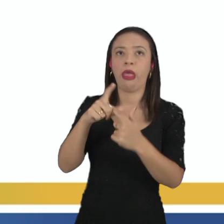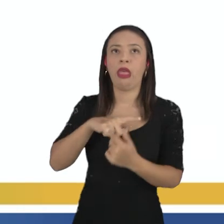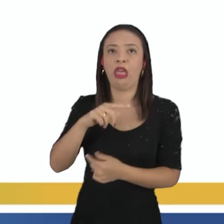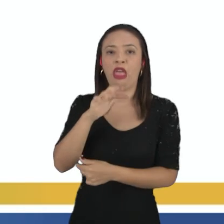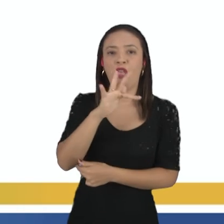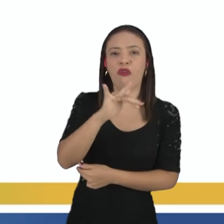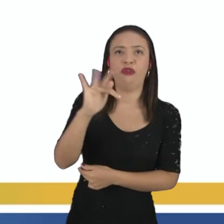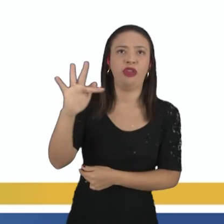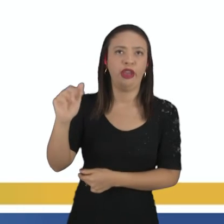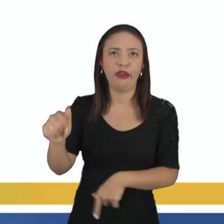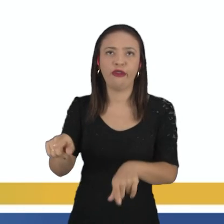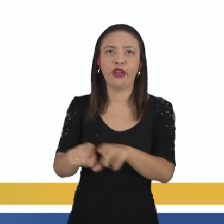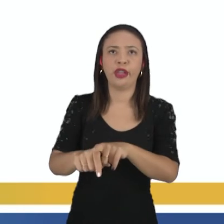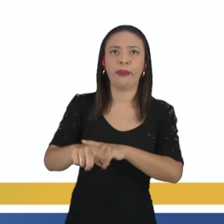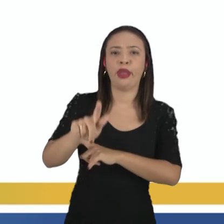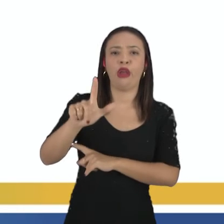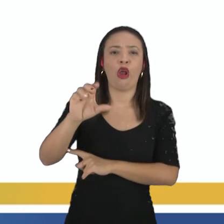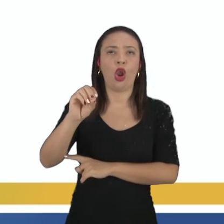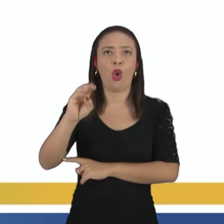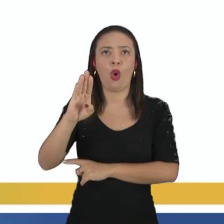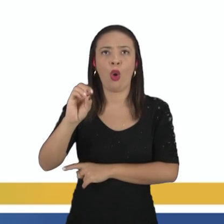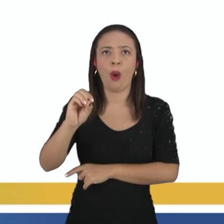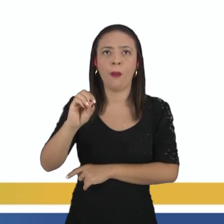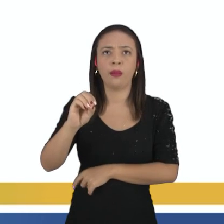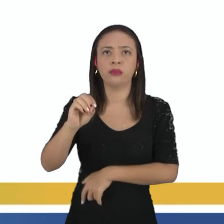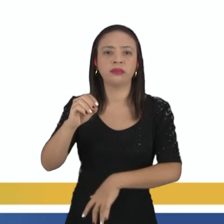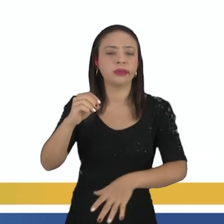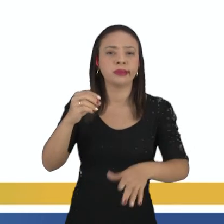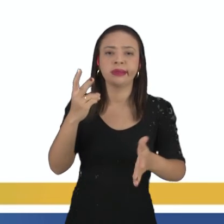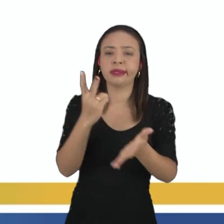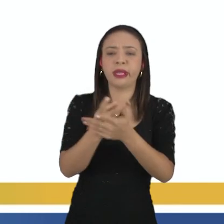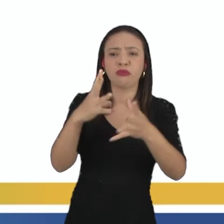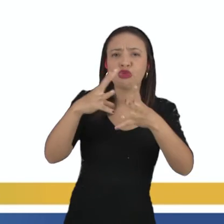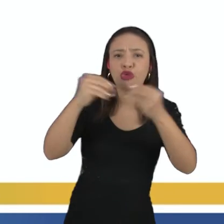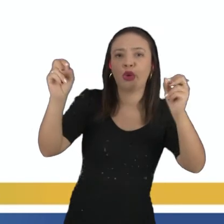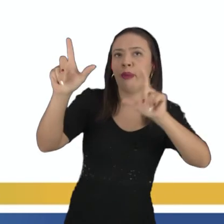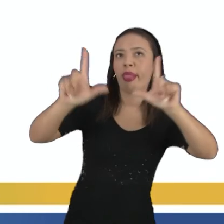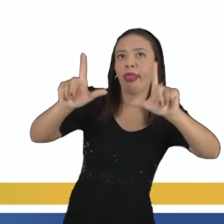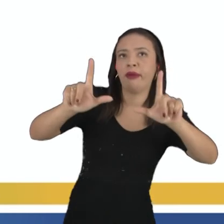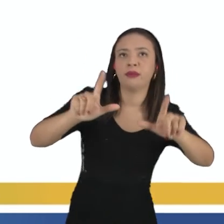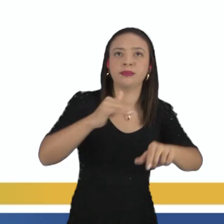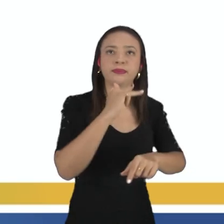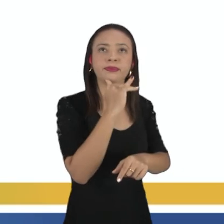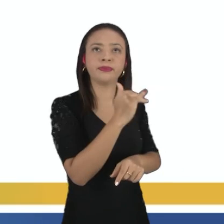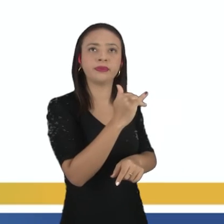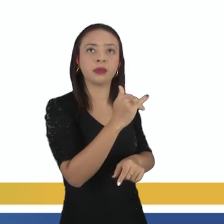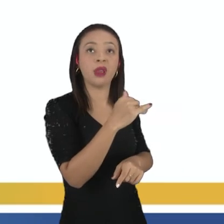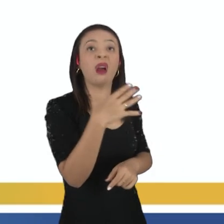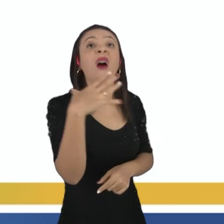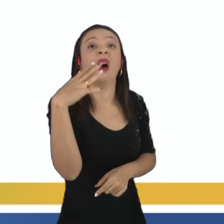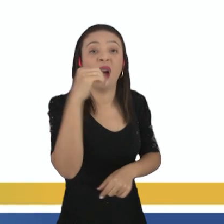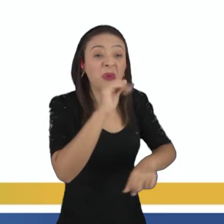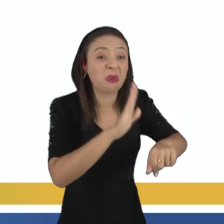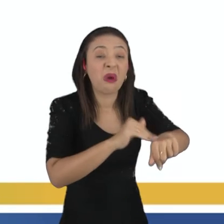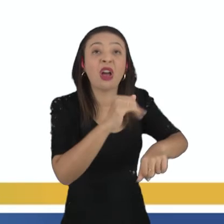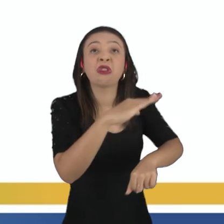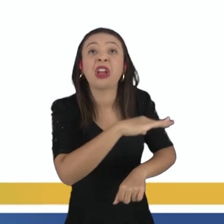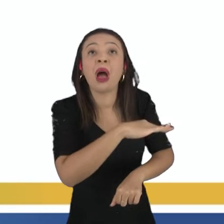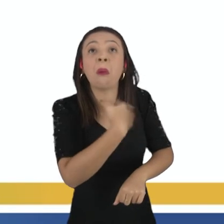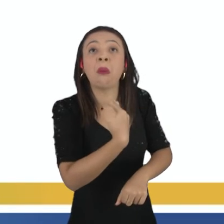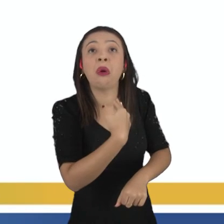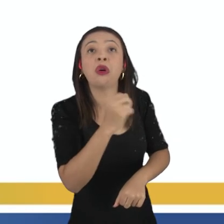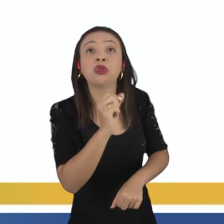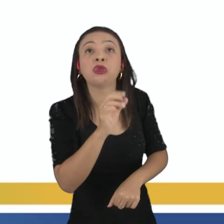e Rede Globo saem da mídia rapidinho. Aí outro diz, mais rápido que a morte